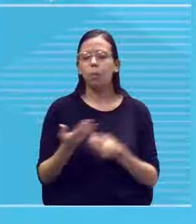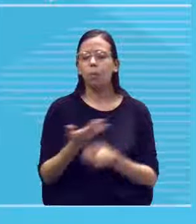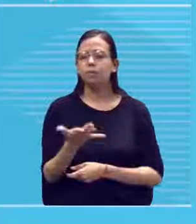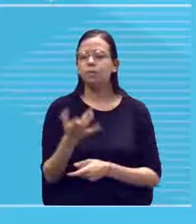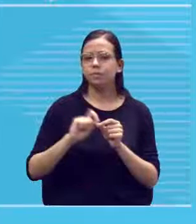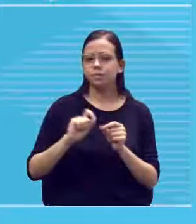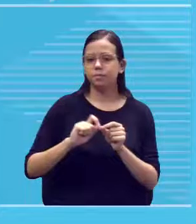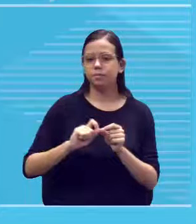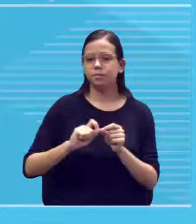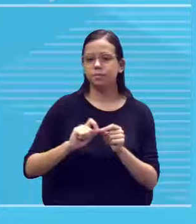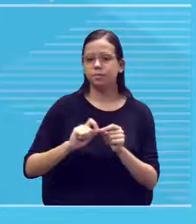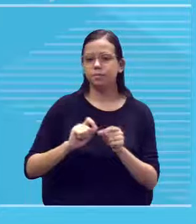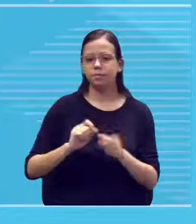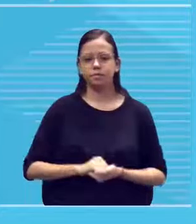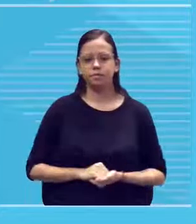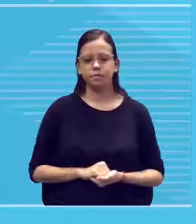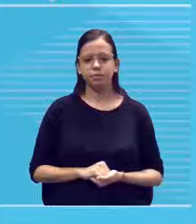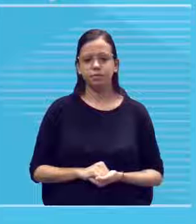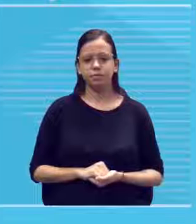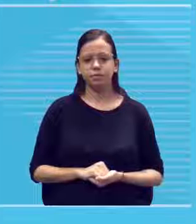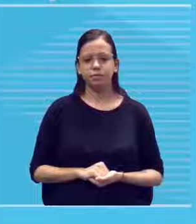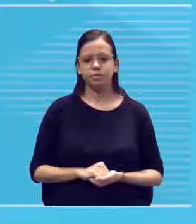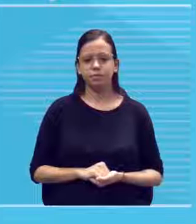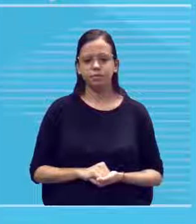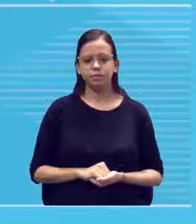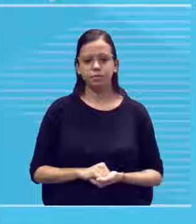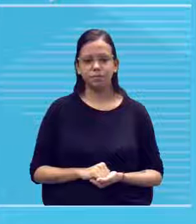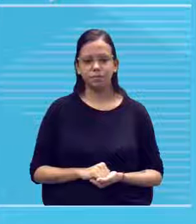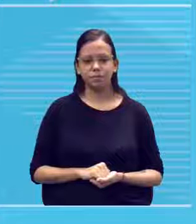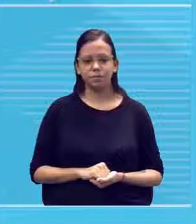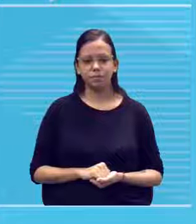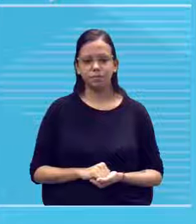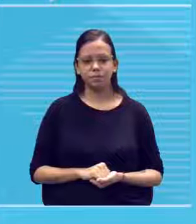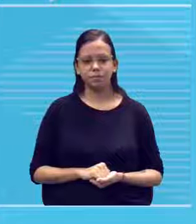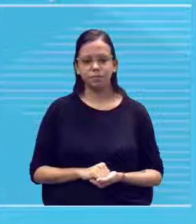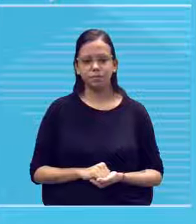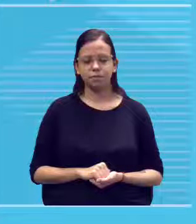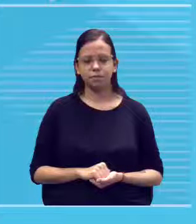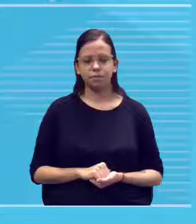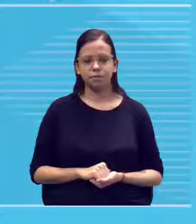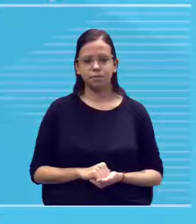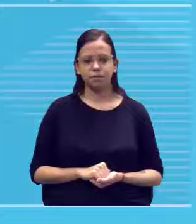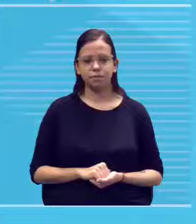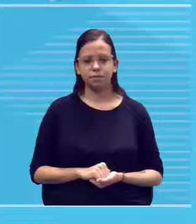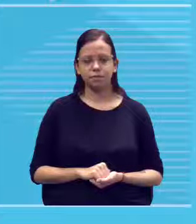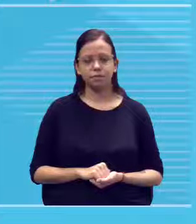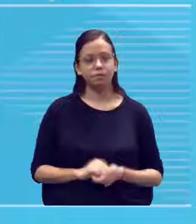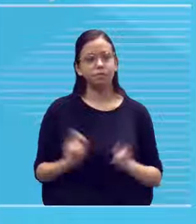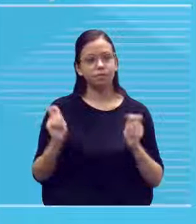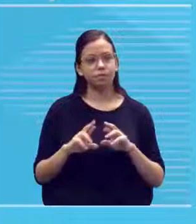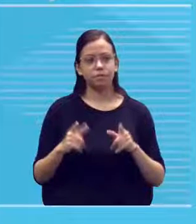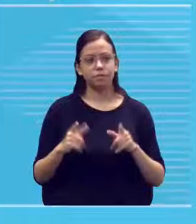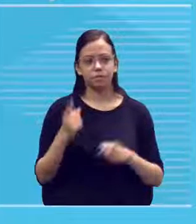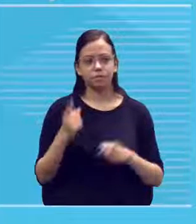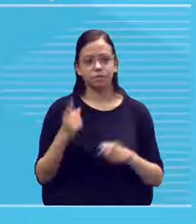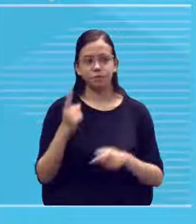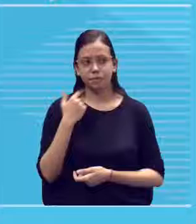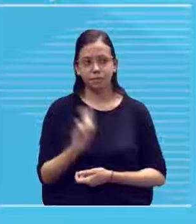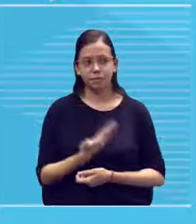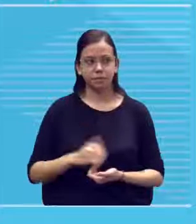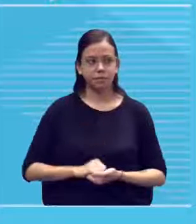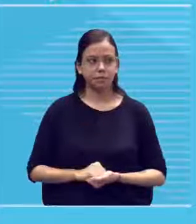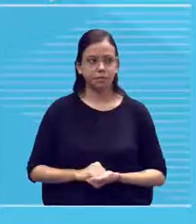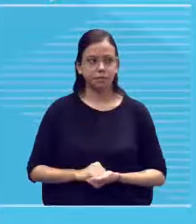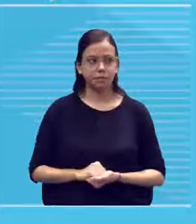fizeram E como foi que os de mezinhas fizeram você deve ter feito desse jeito ó